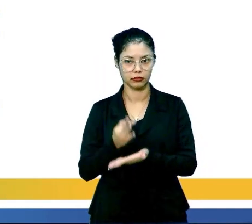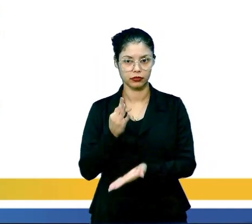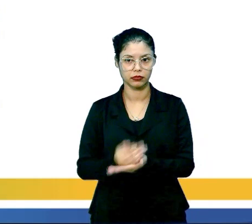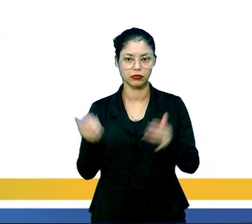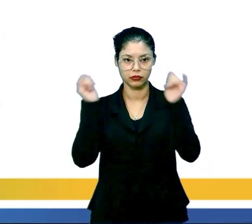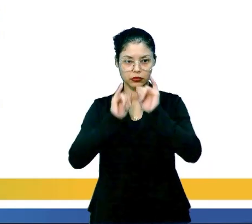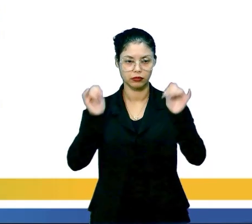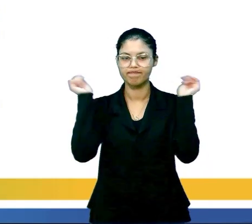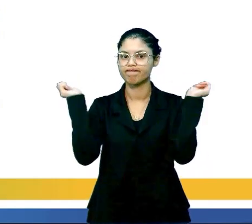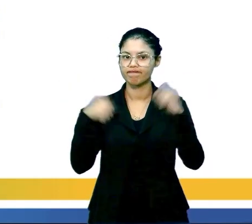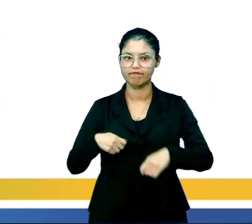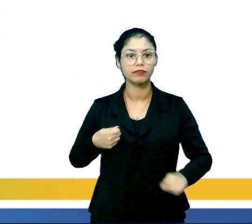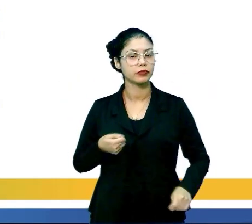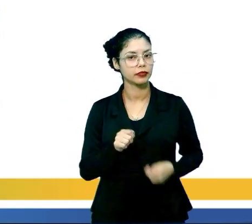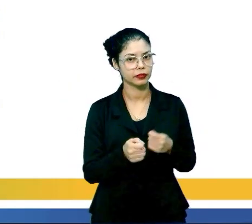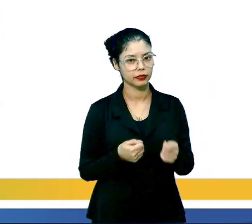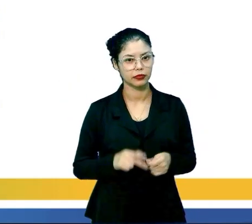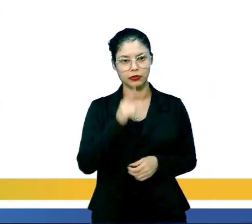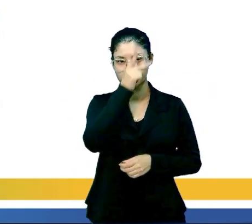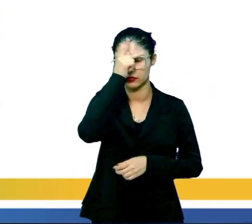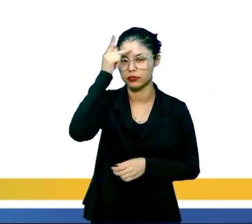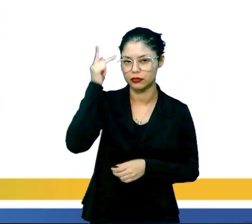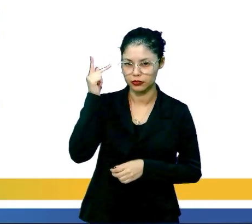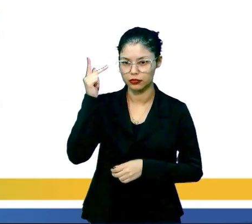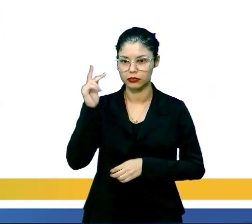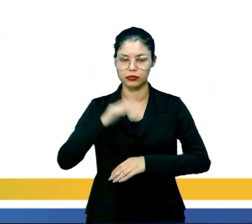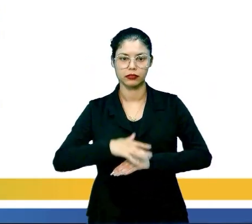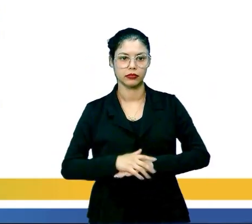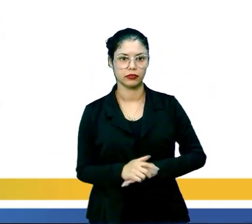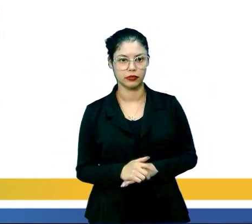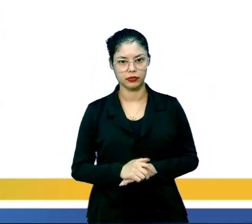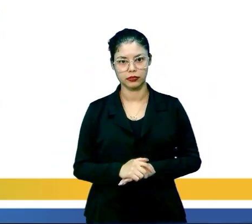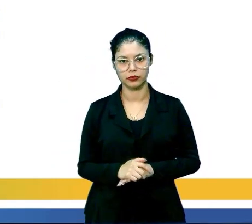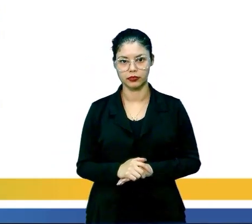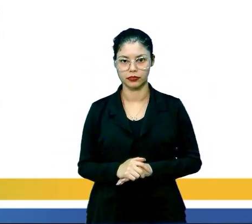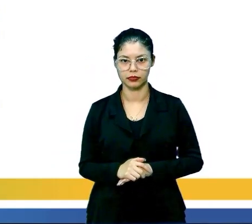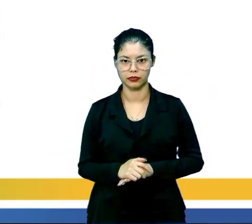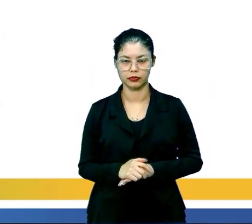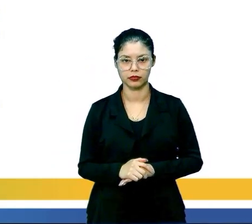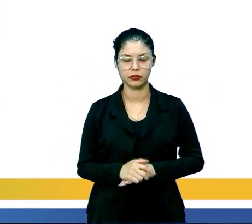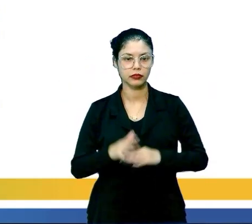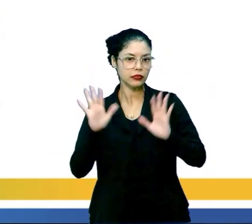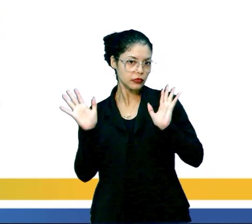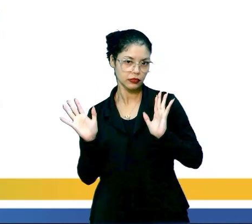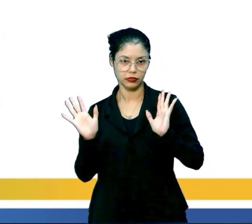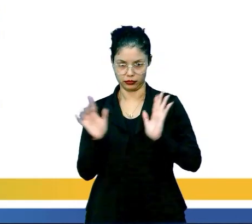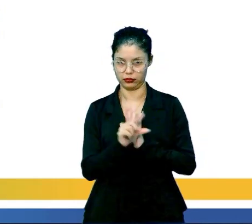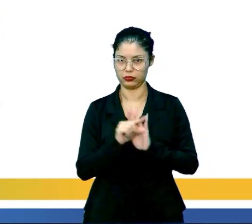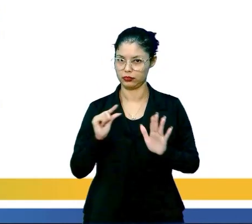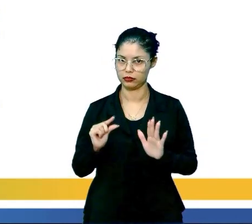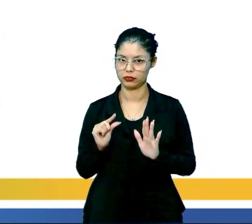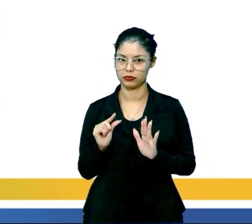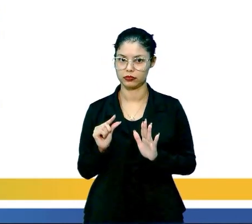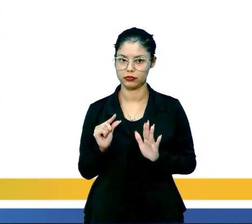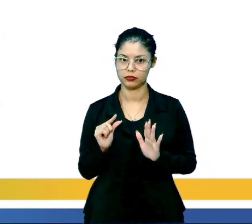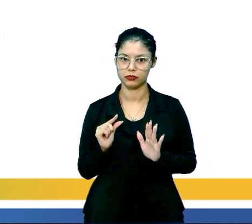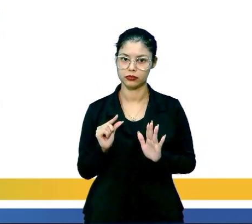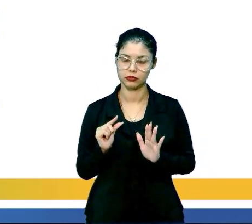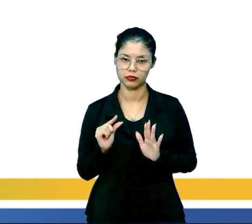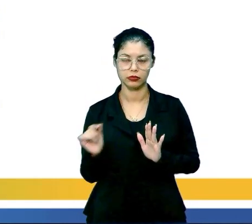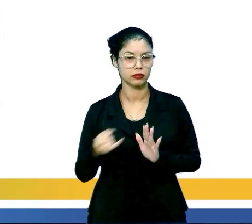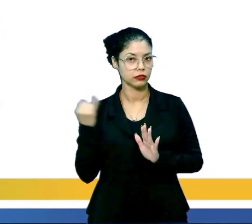de informação possui na manipulação das pessoas. Pronto, eu tenho um tópico frasal